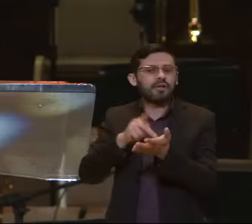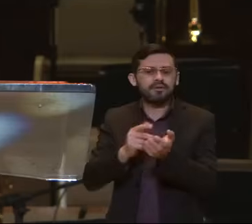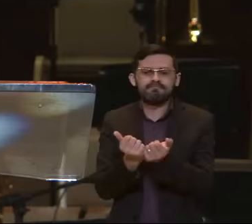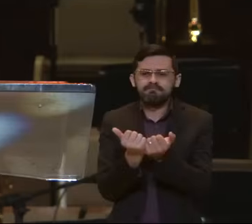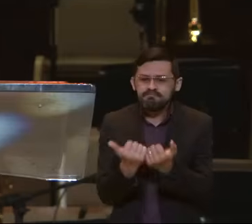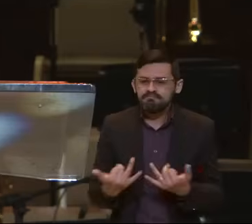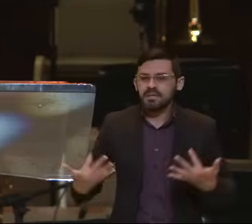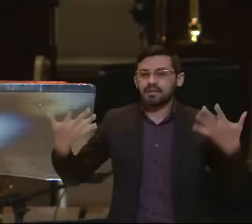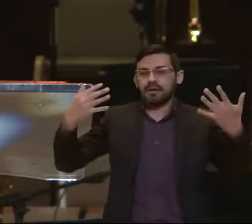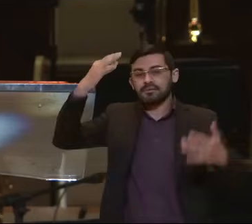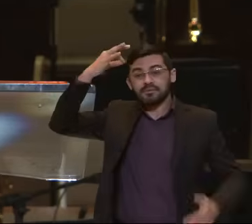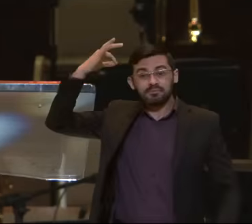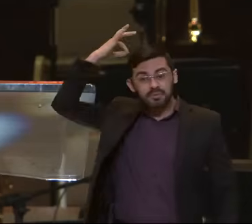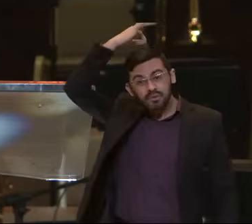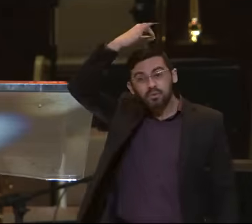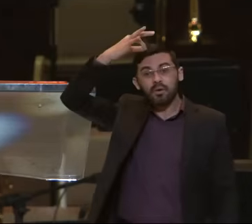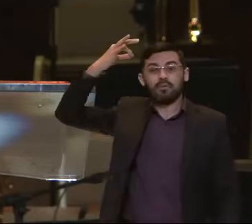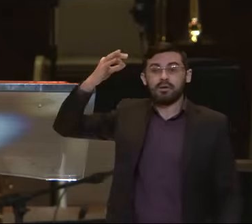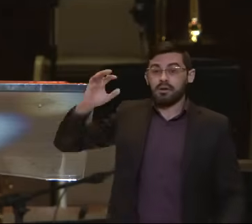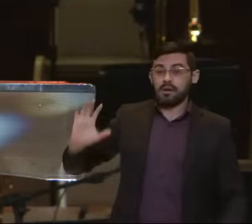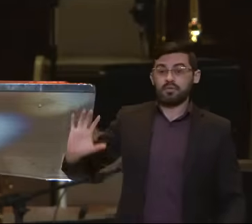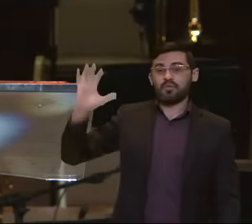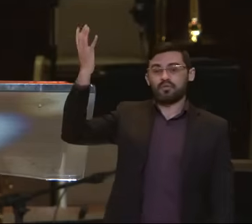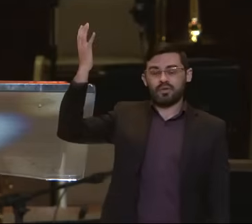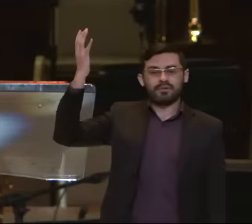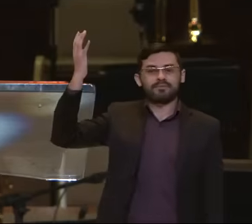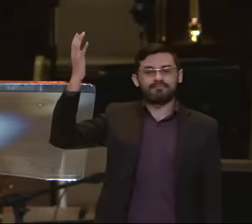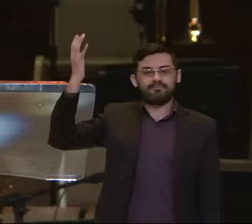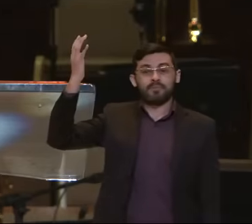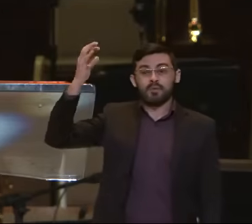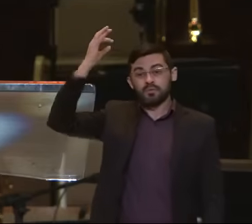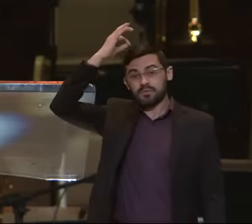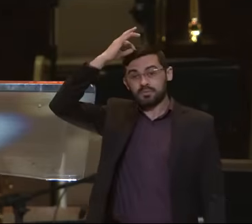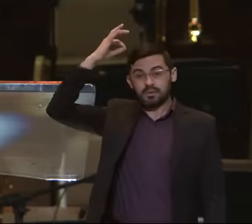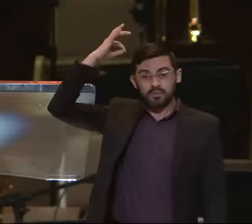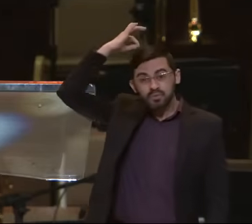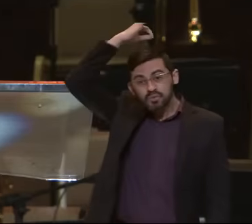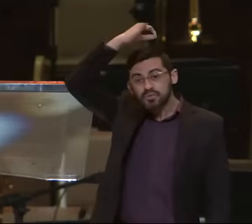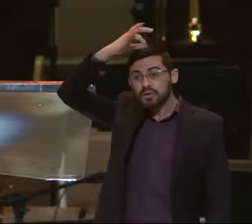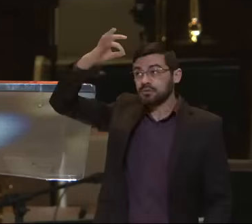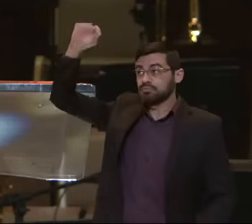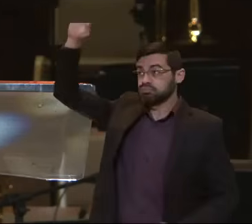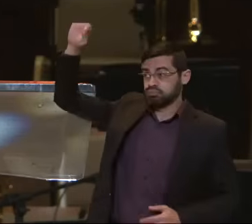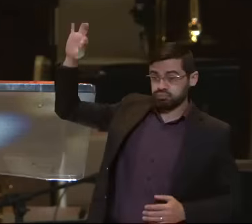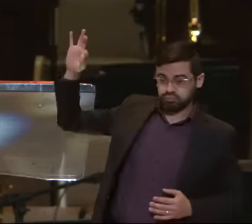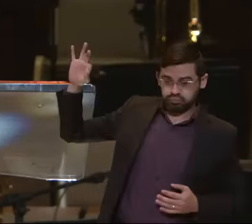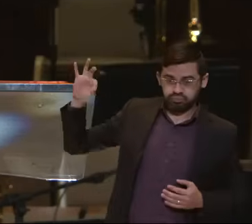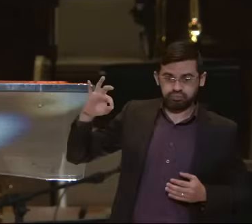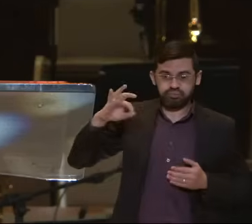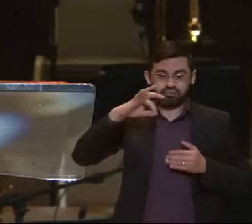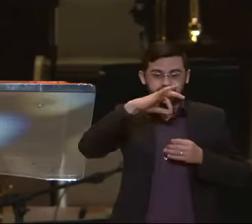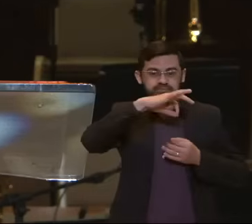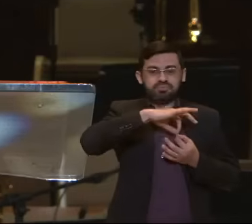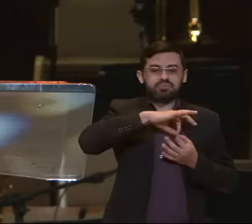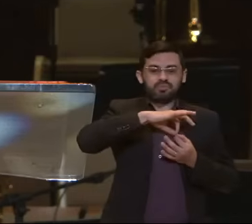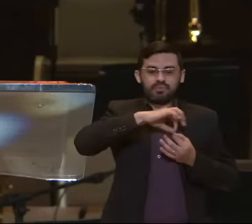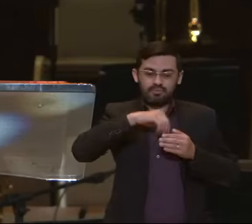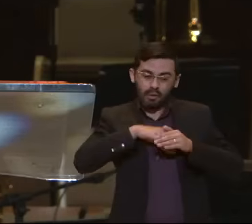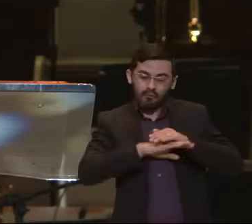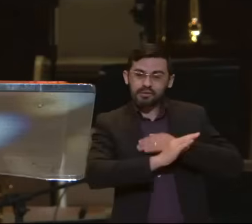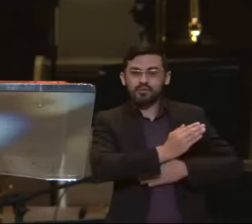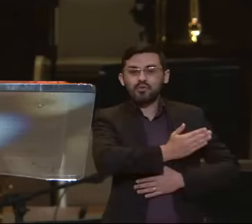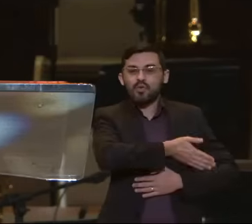espiritual acontece em nós. O Espírito Santo vem habitar em nossas vidas e